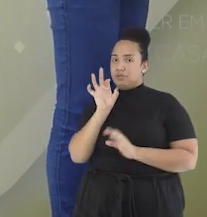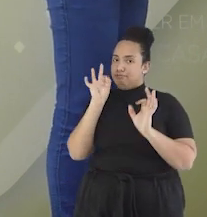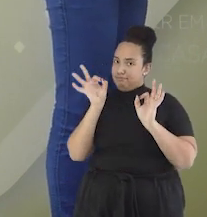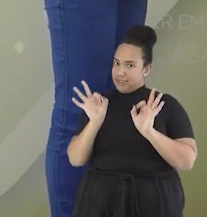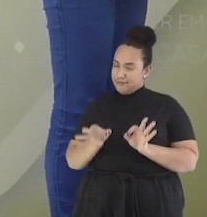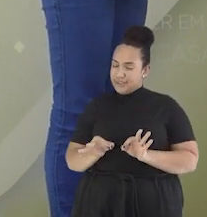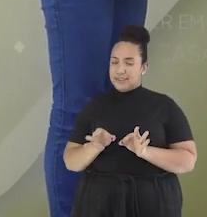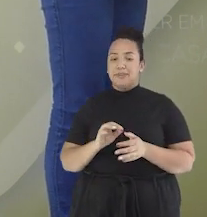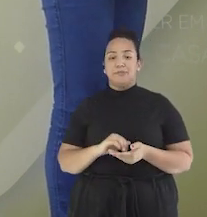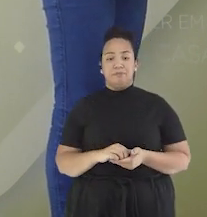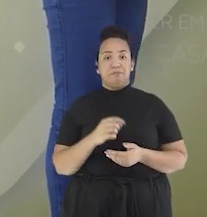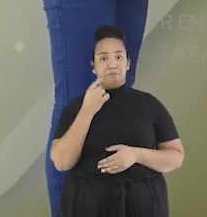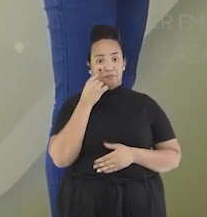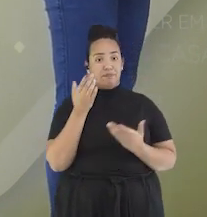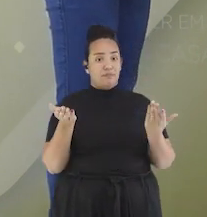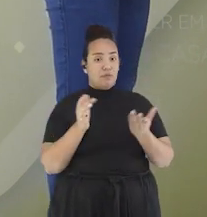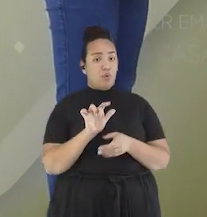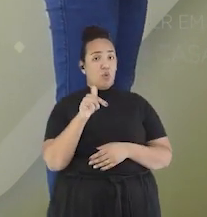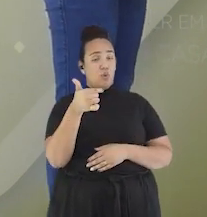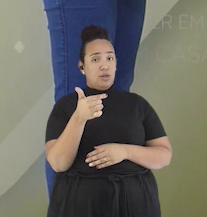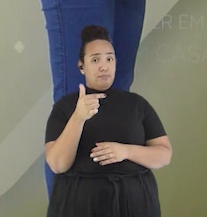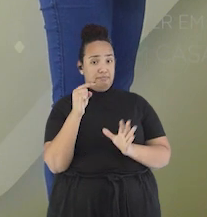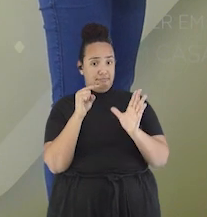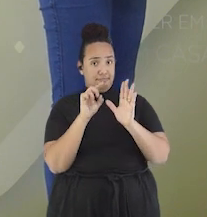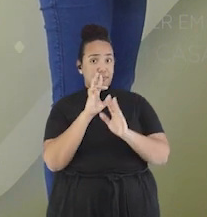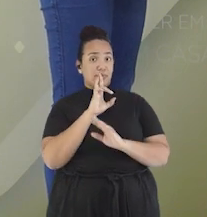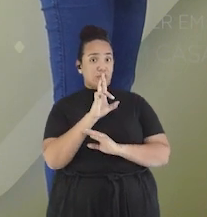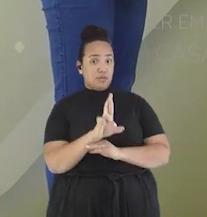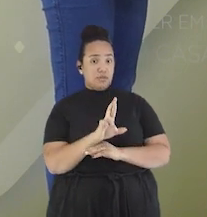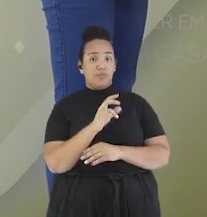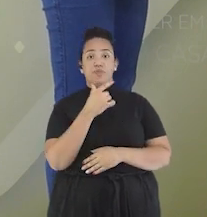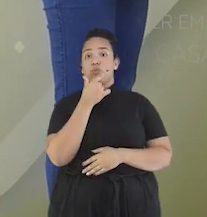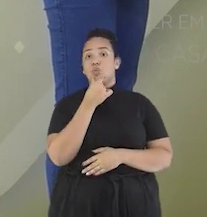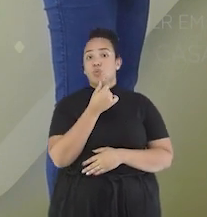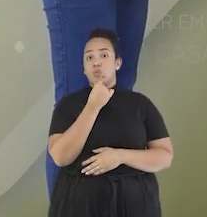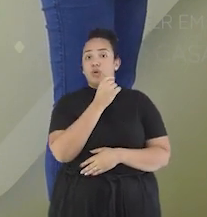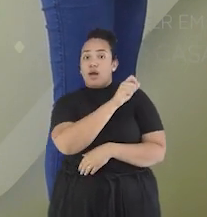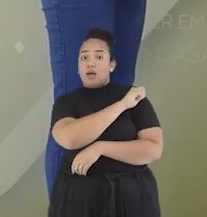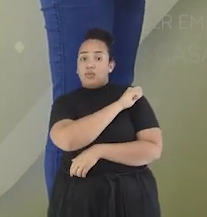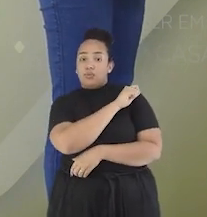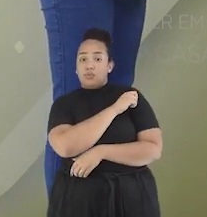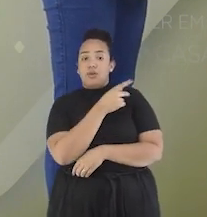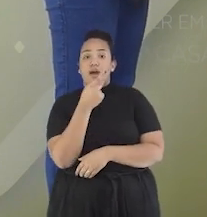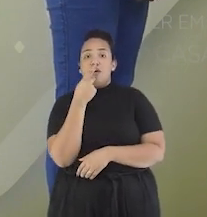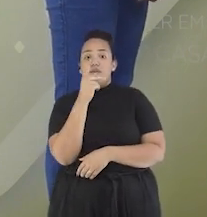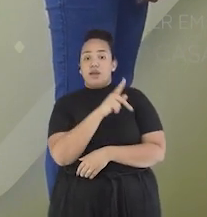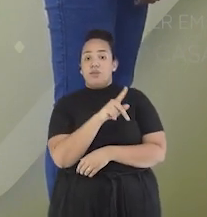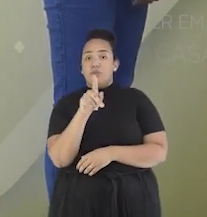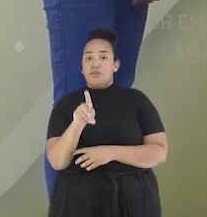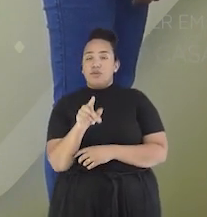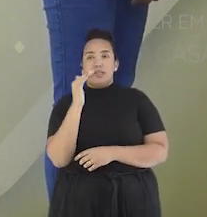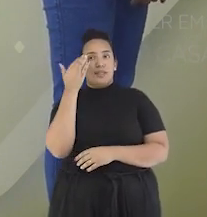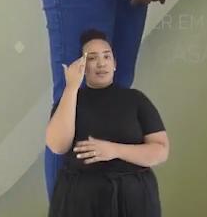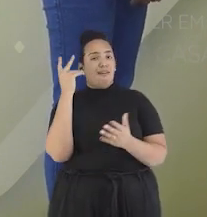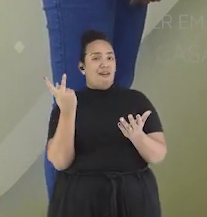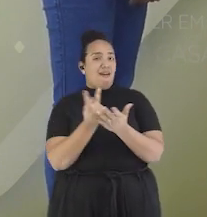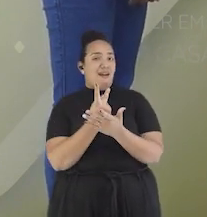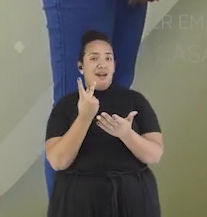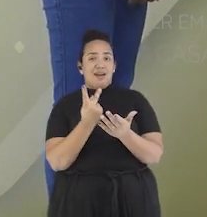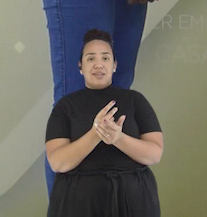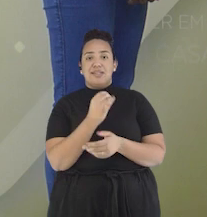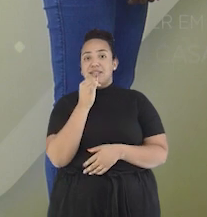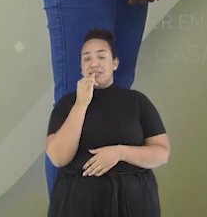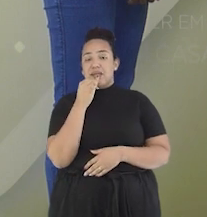resposta. Veja só, o estudante interpretou errado a fala da professora. Ela estava querendo dizer que não existe